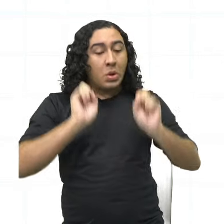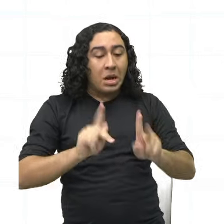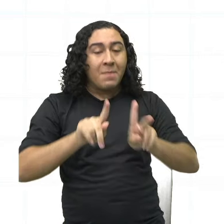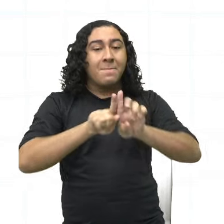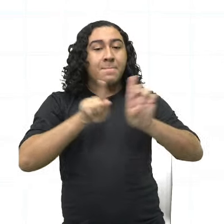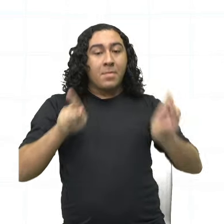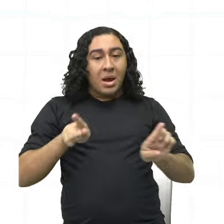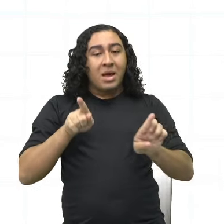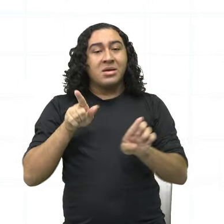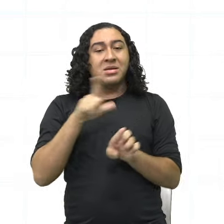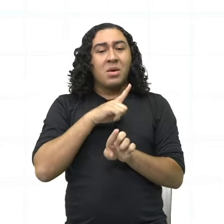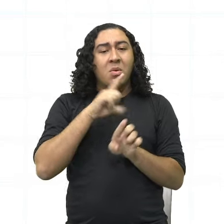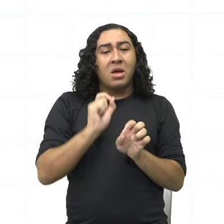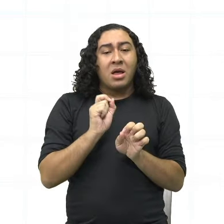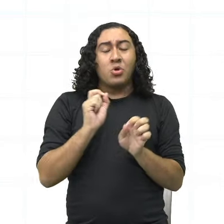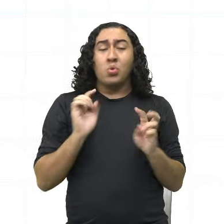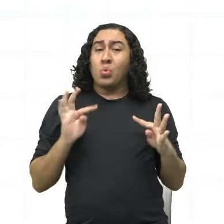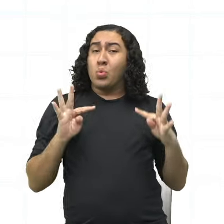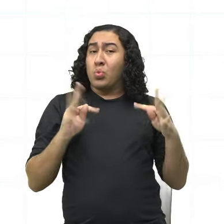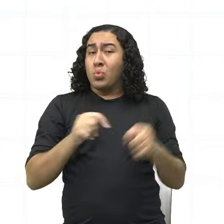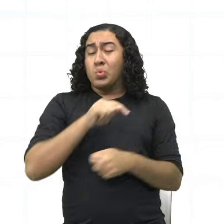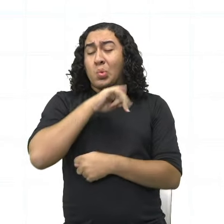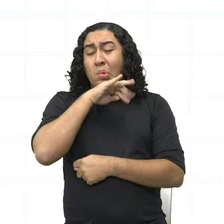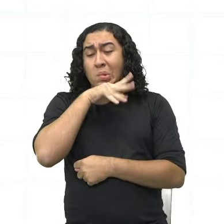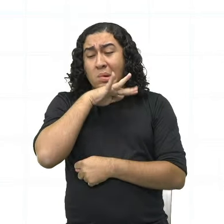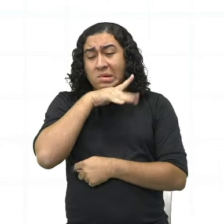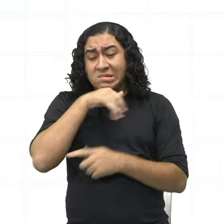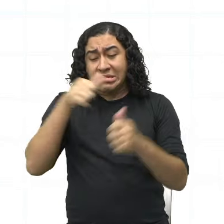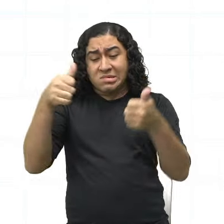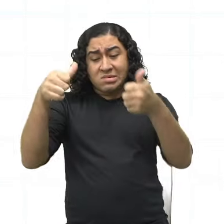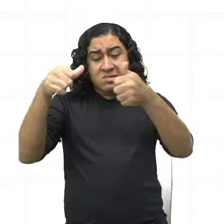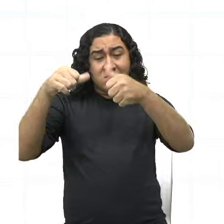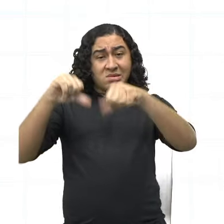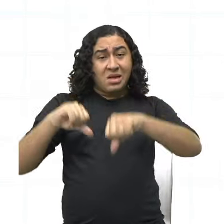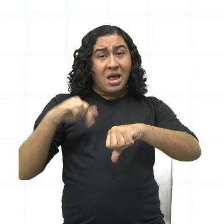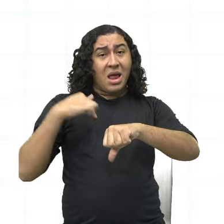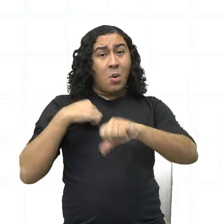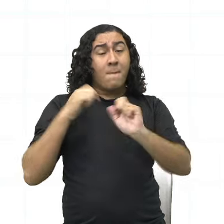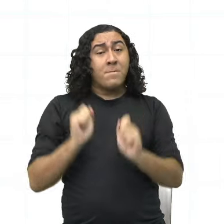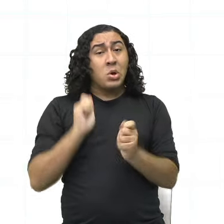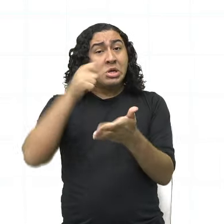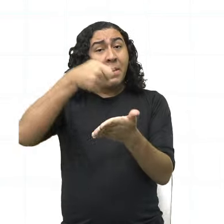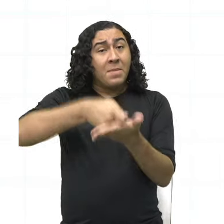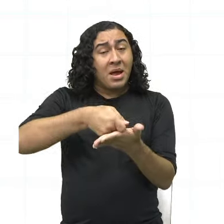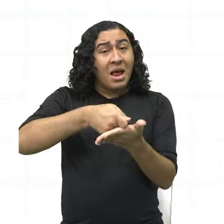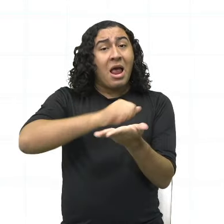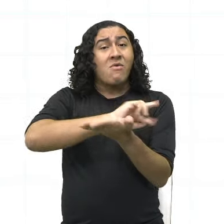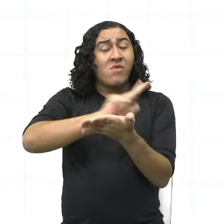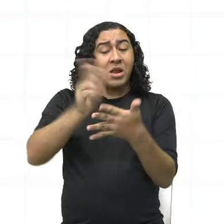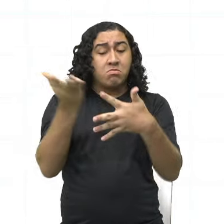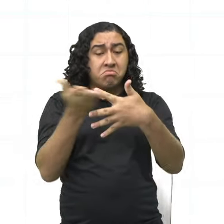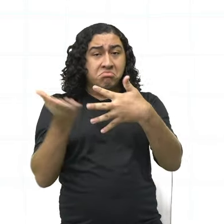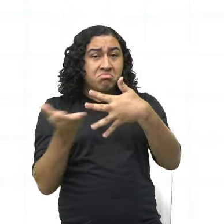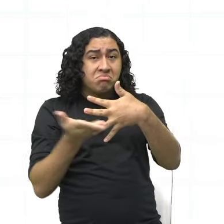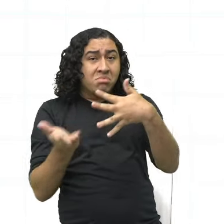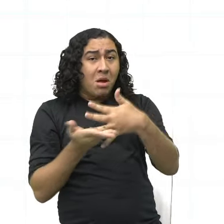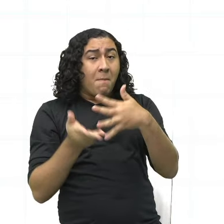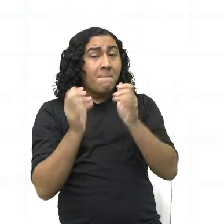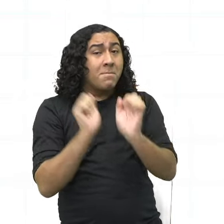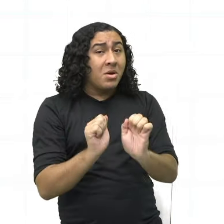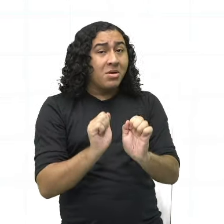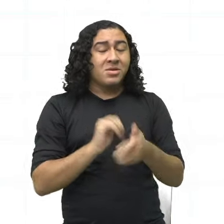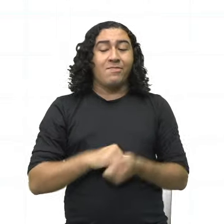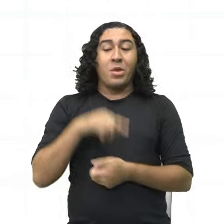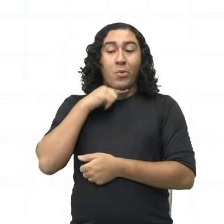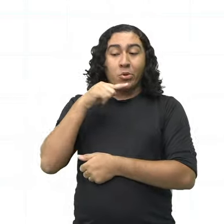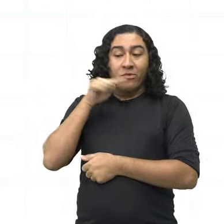mas como as coisas estão ruins para todos, eu posso pagar em várias prestações? Ela pergunta